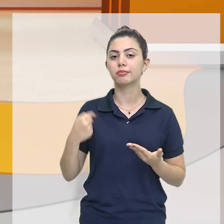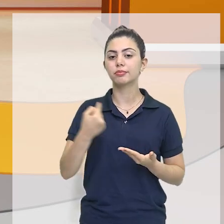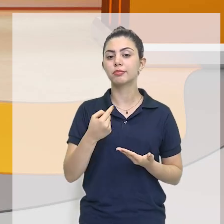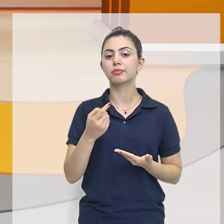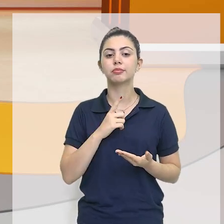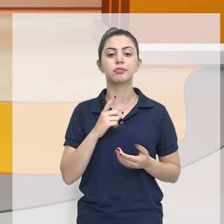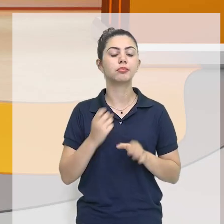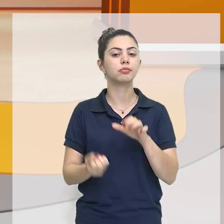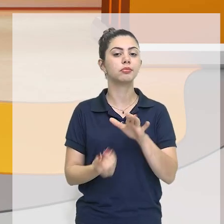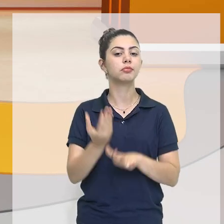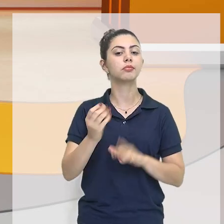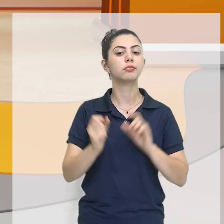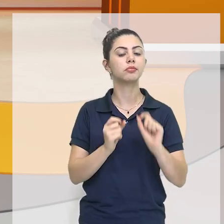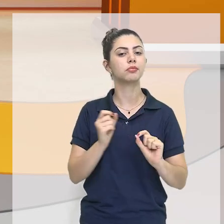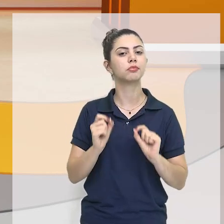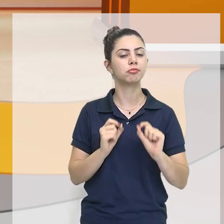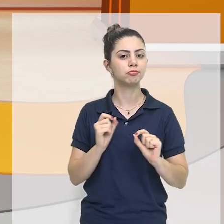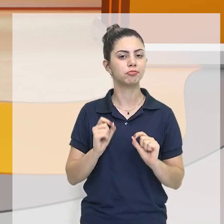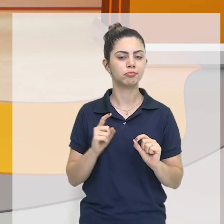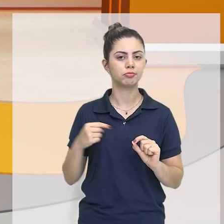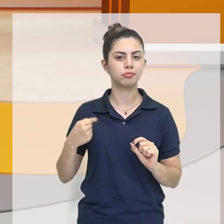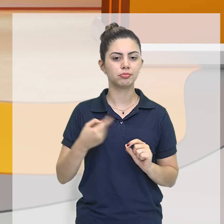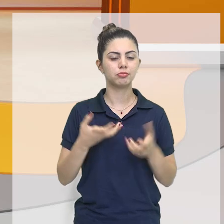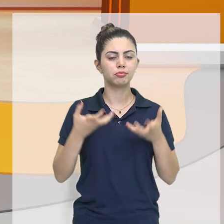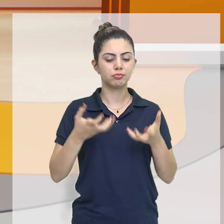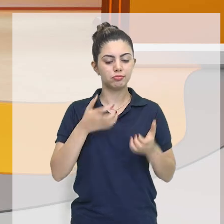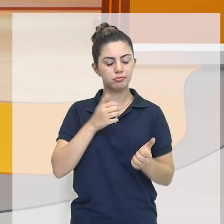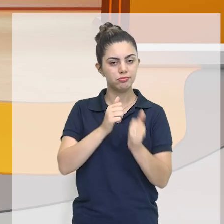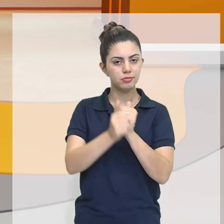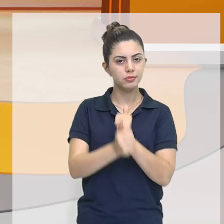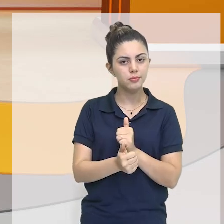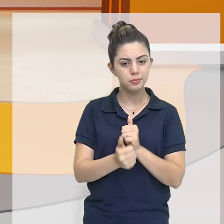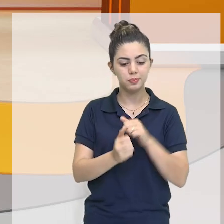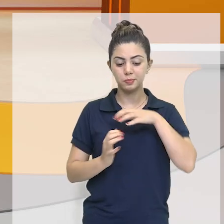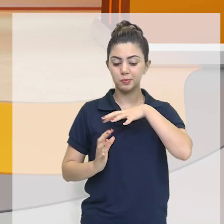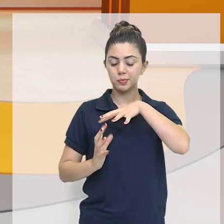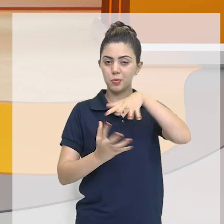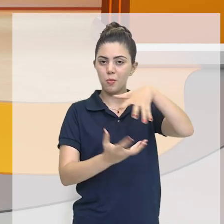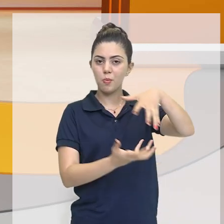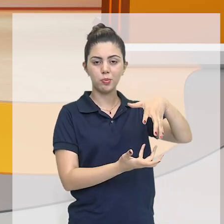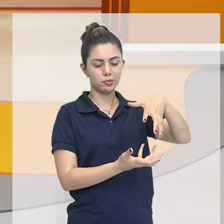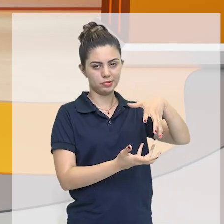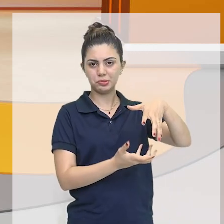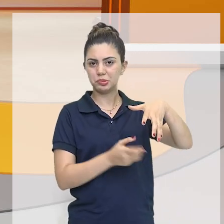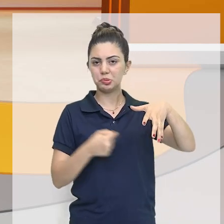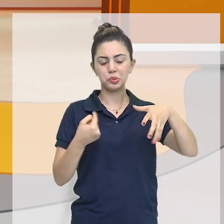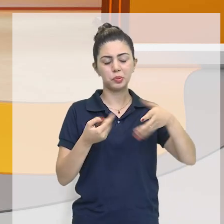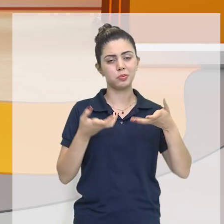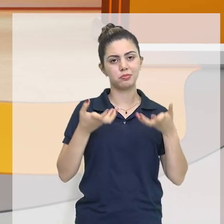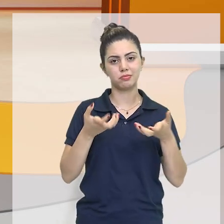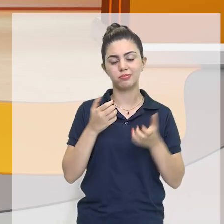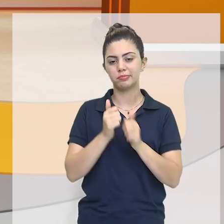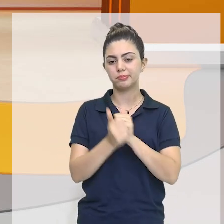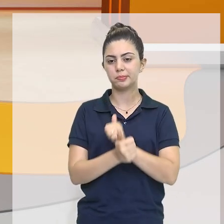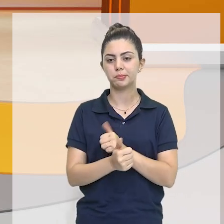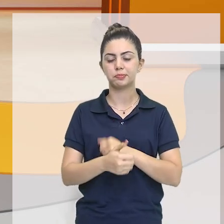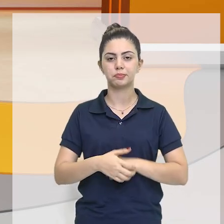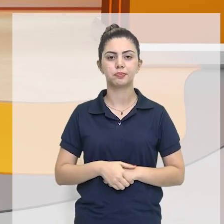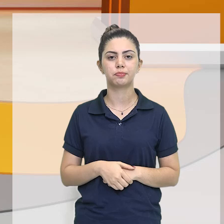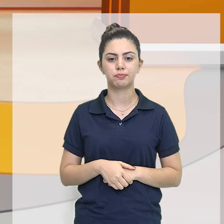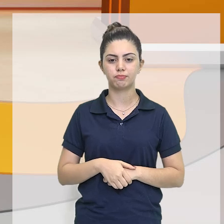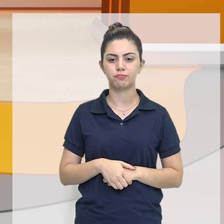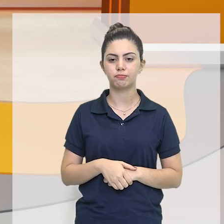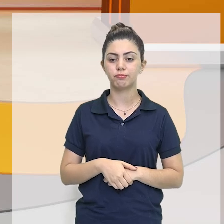esse espírito esportivo, né? No mundo todo. Esses jogos